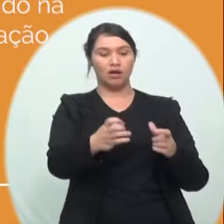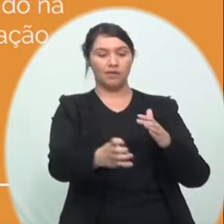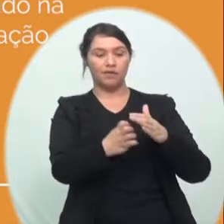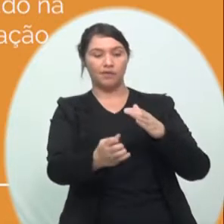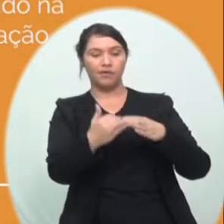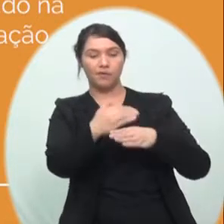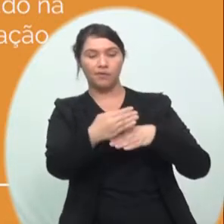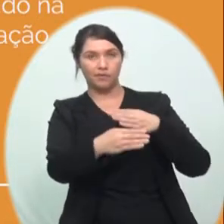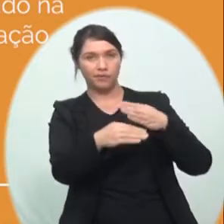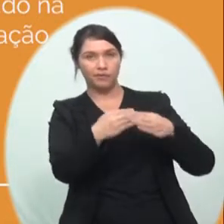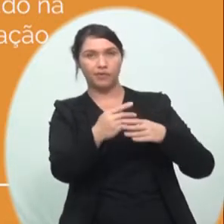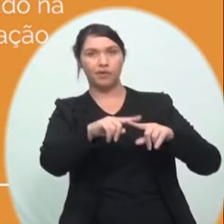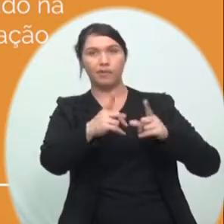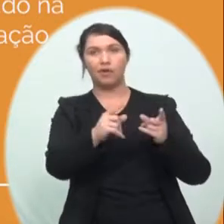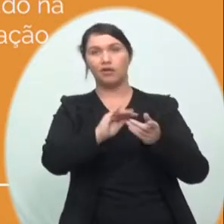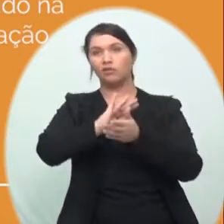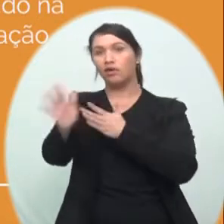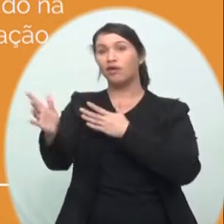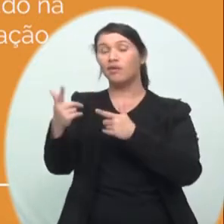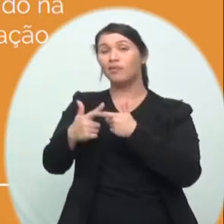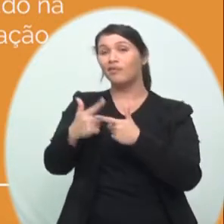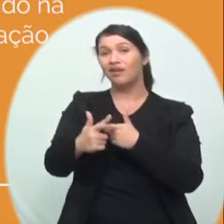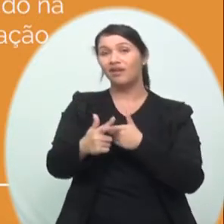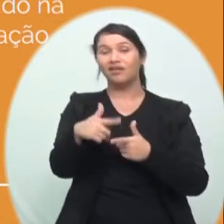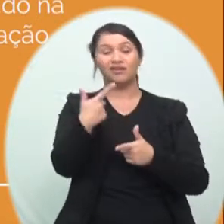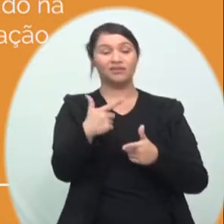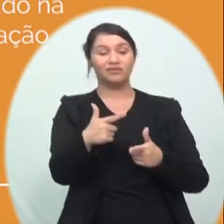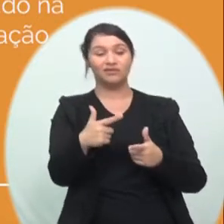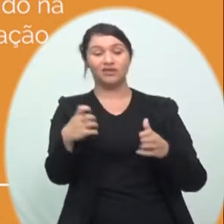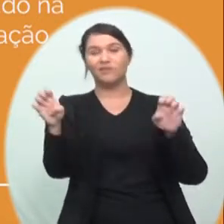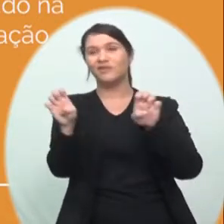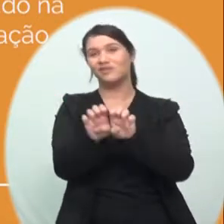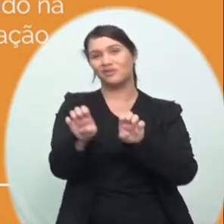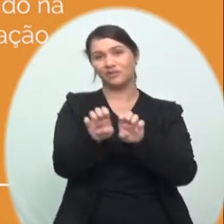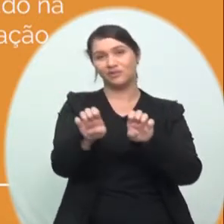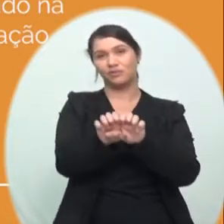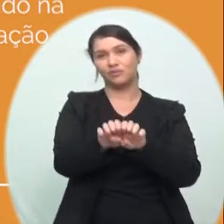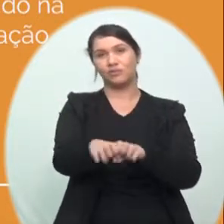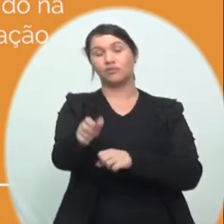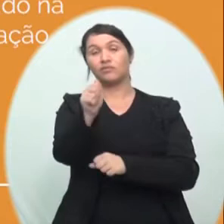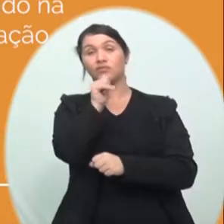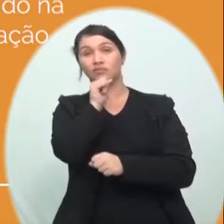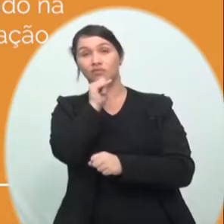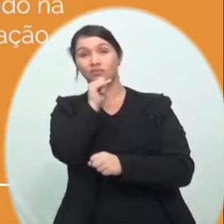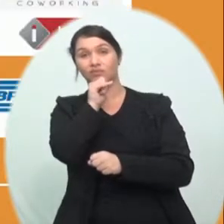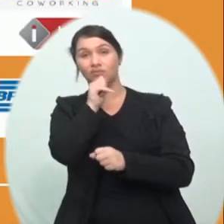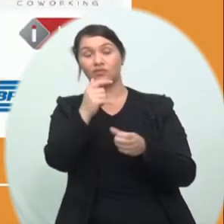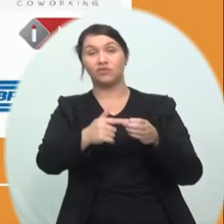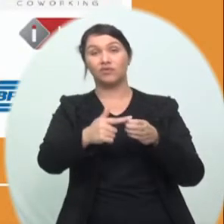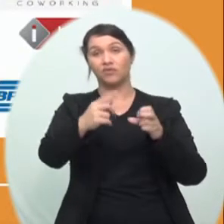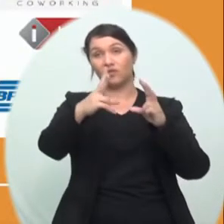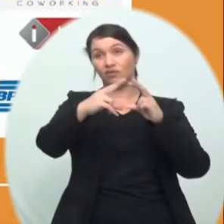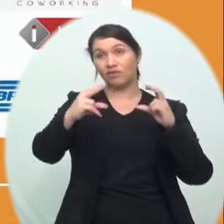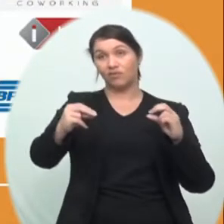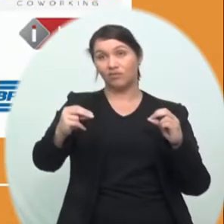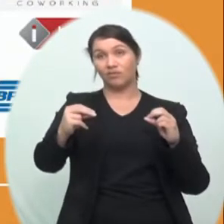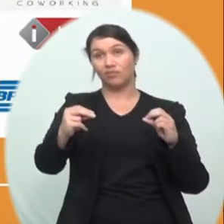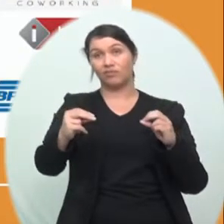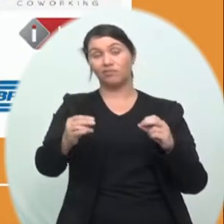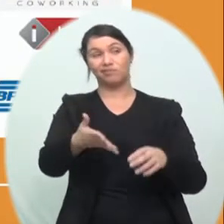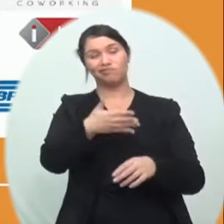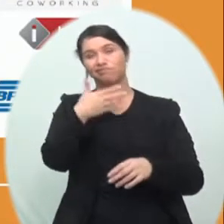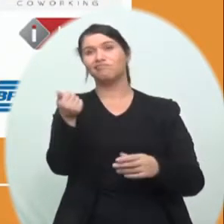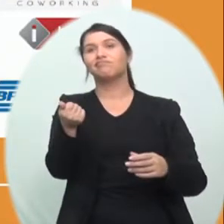daqui, tem ecossistemas em Florianópolis, por exemplo, que são muito mais atraentes, e assim vai indo. Né? Nós também